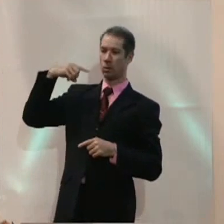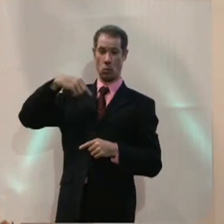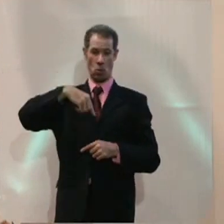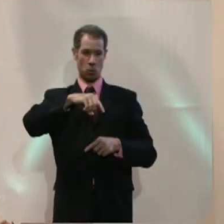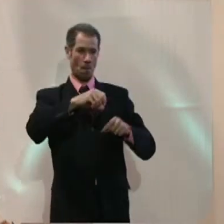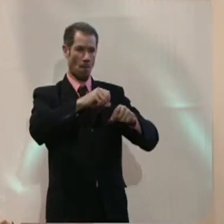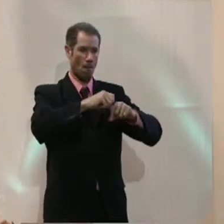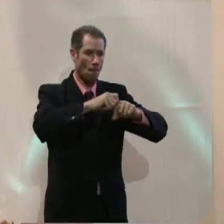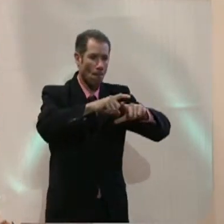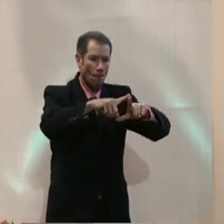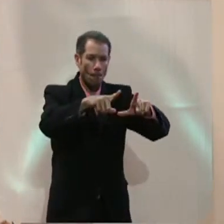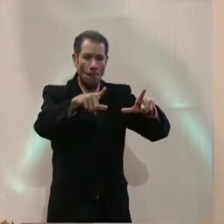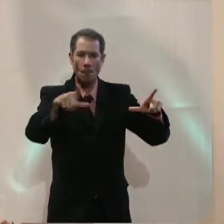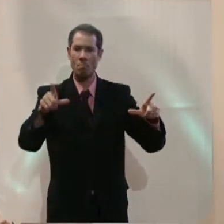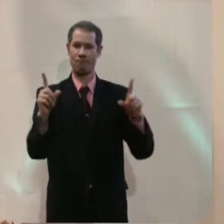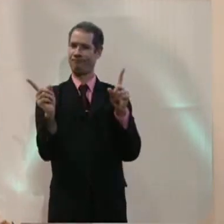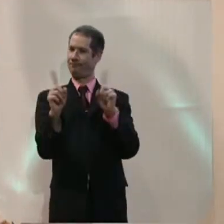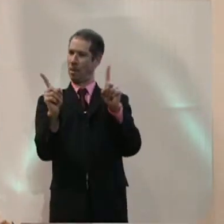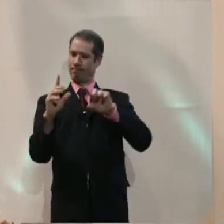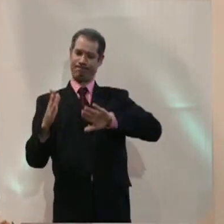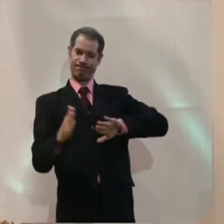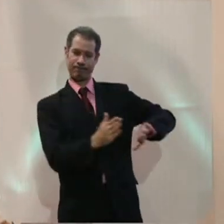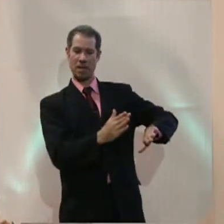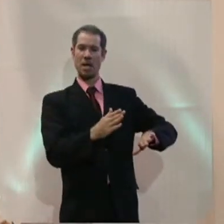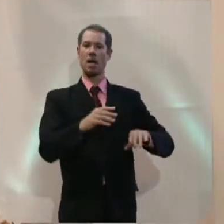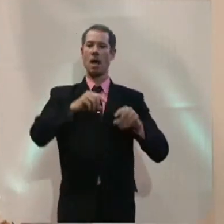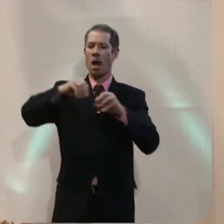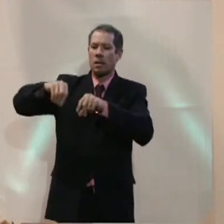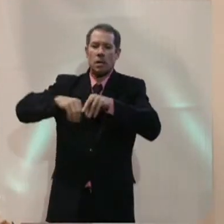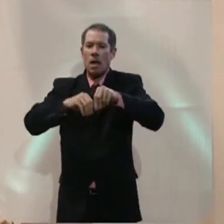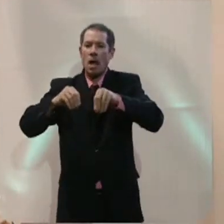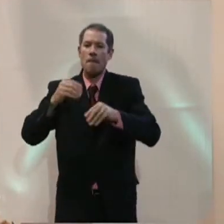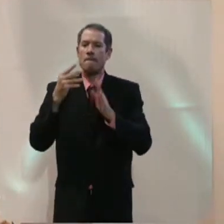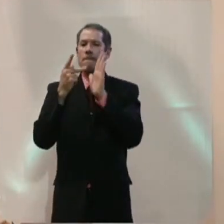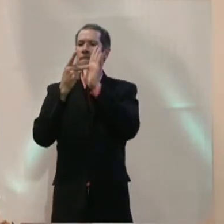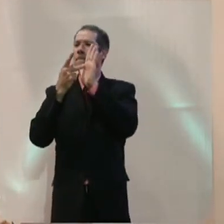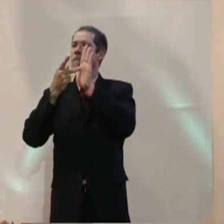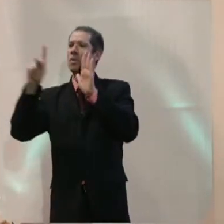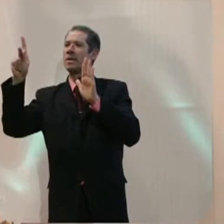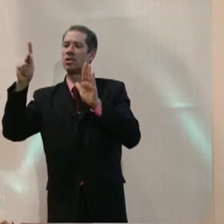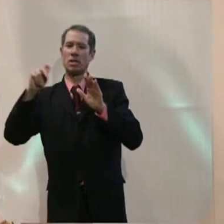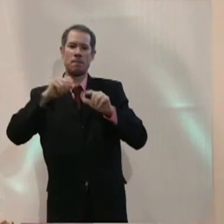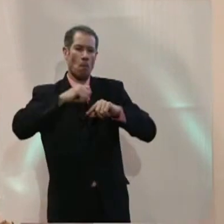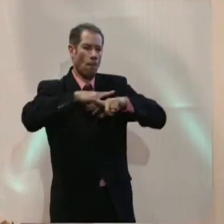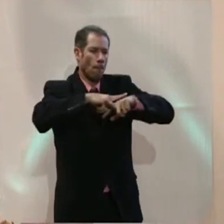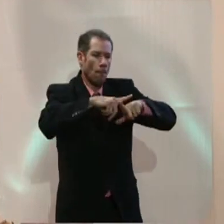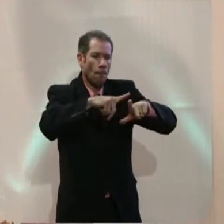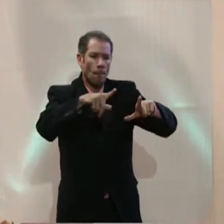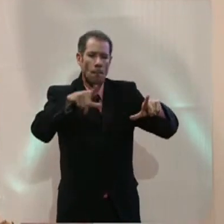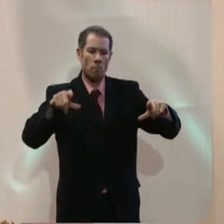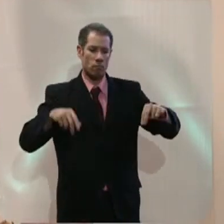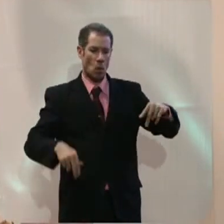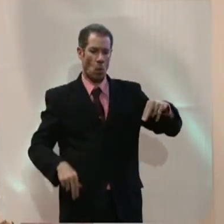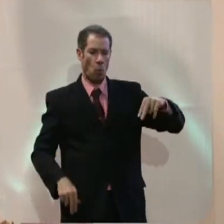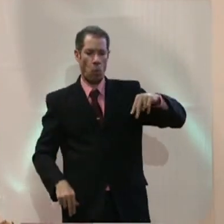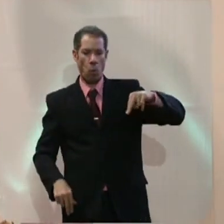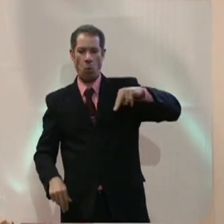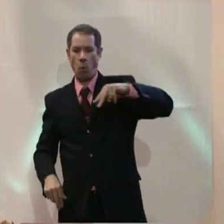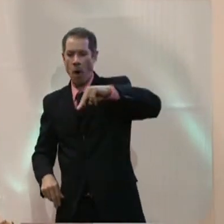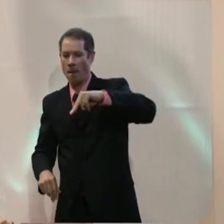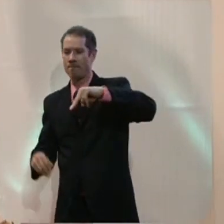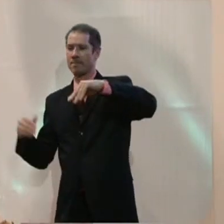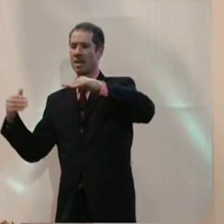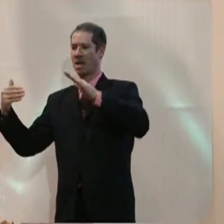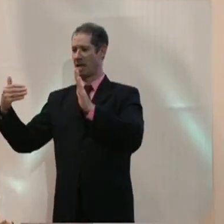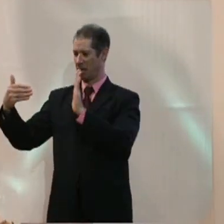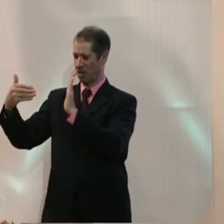deserto, é a terra prometida. A gente passa por essa estação e chega na terra prometida. E quanto mais rápido a gente aprende